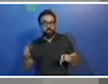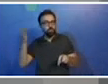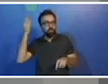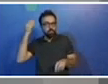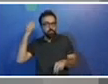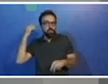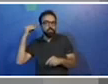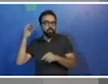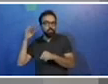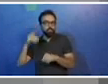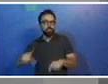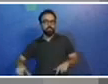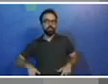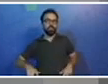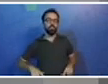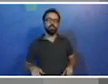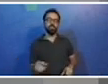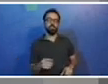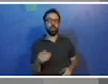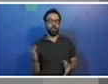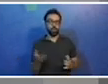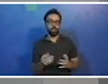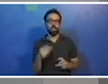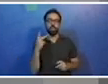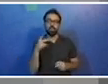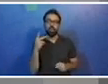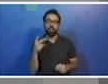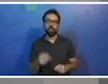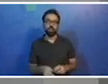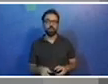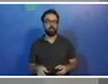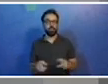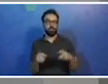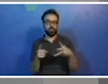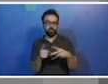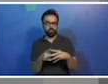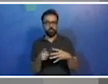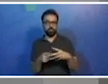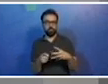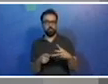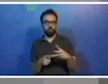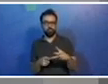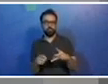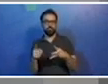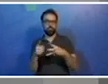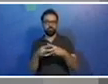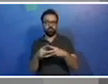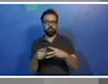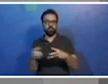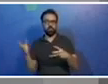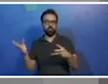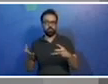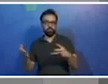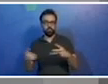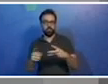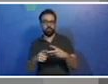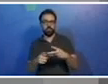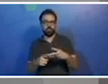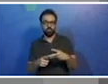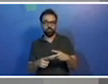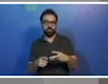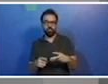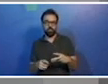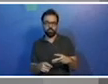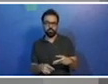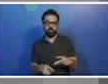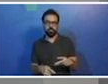Se vocês observarem, o que nós vamos falar hoje é o tempo presente, advérbio e o tempo